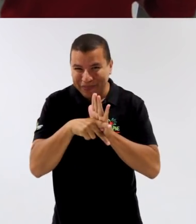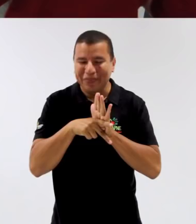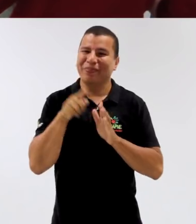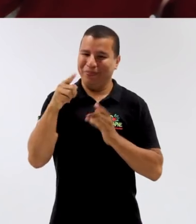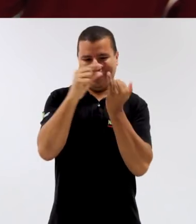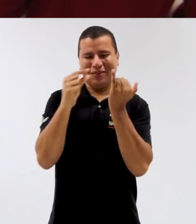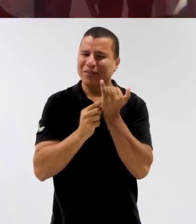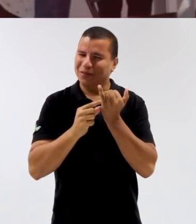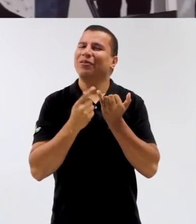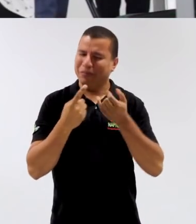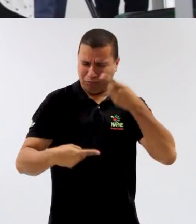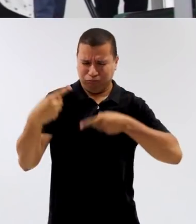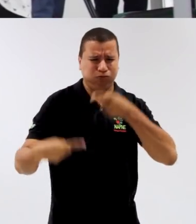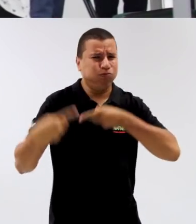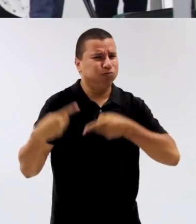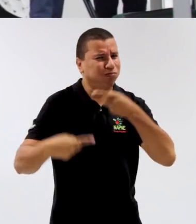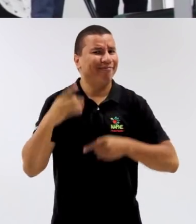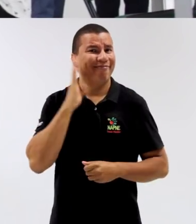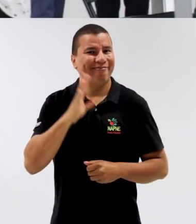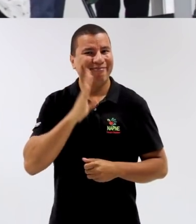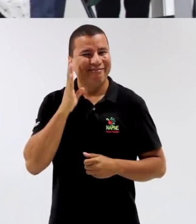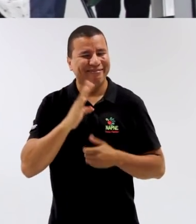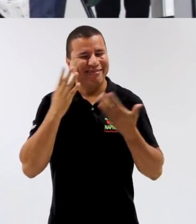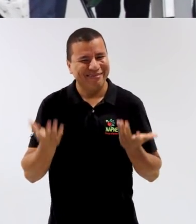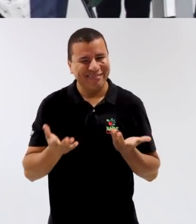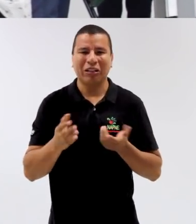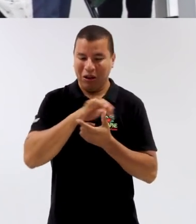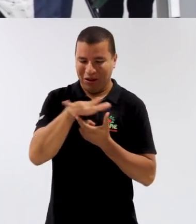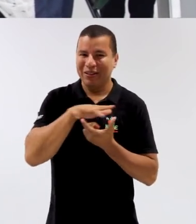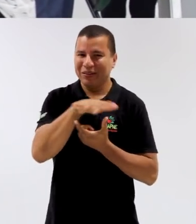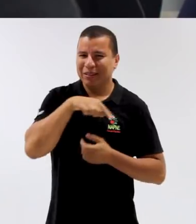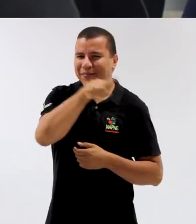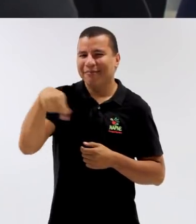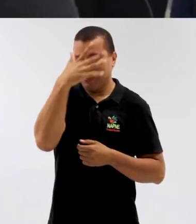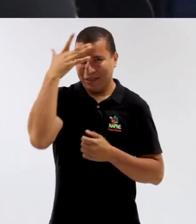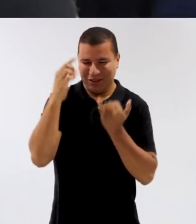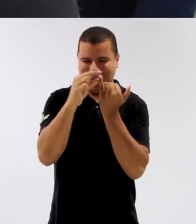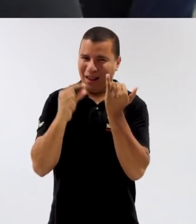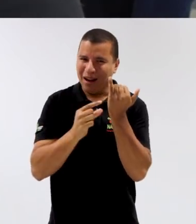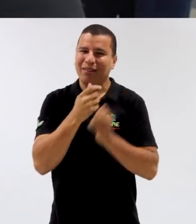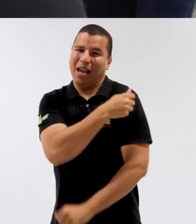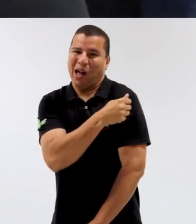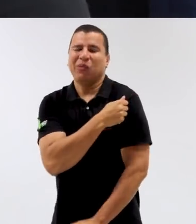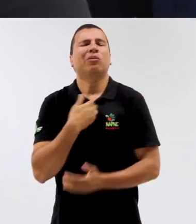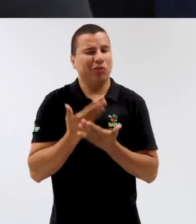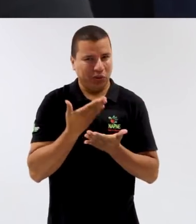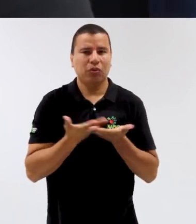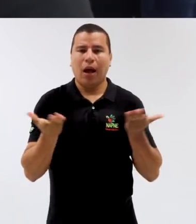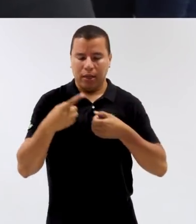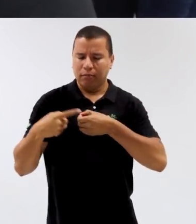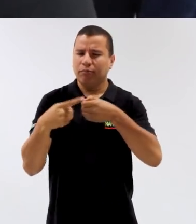cada vez mais presentes no vocabulário e no dia a dia dos estudantes do ifpe hoje todos os campi da instituição